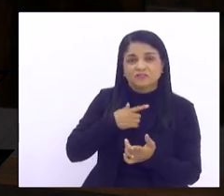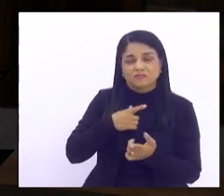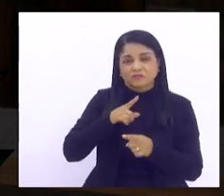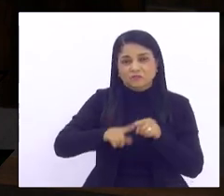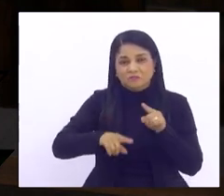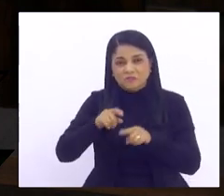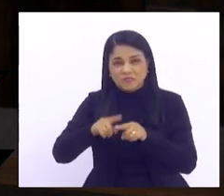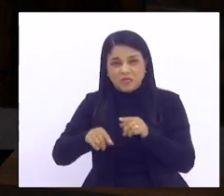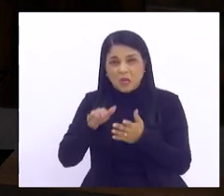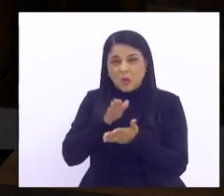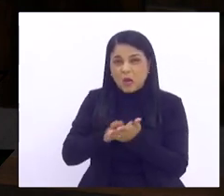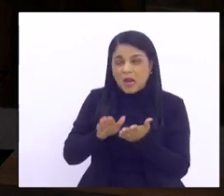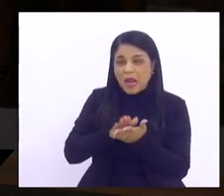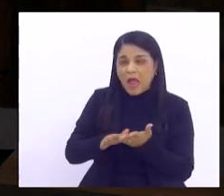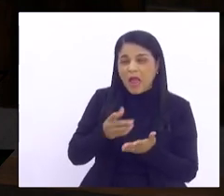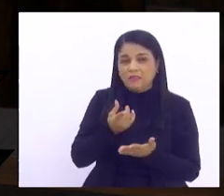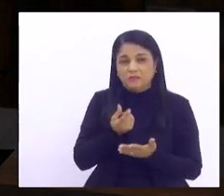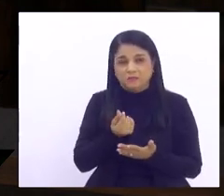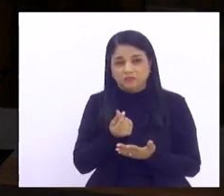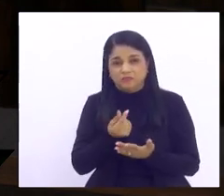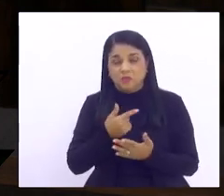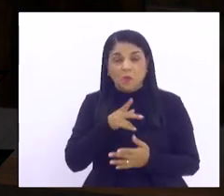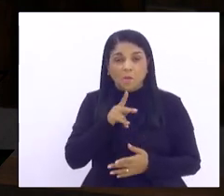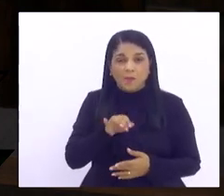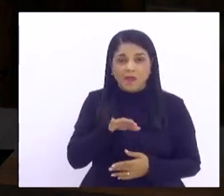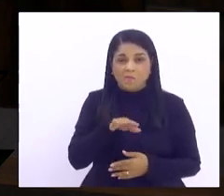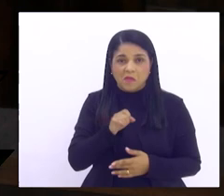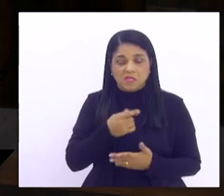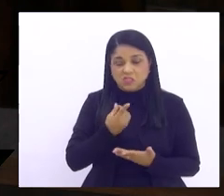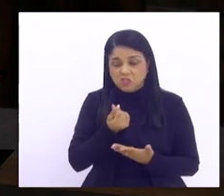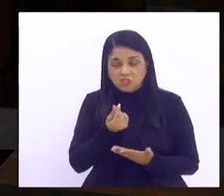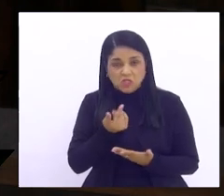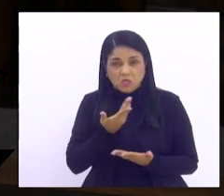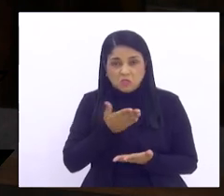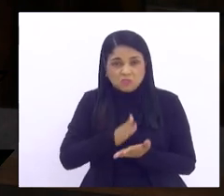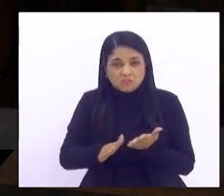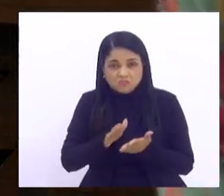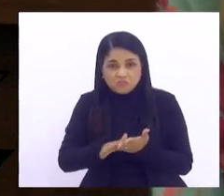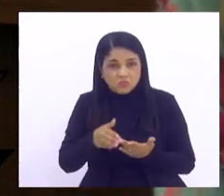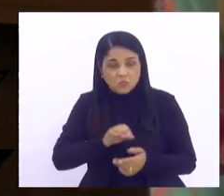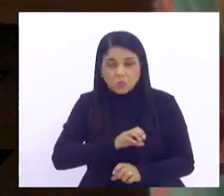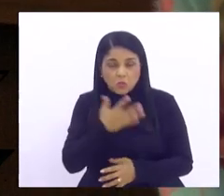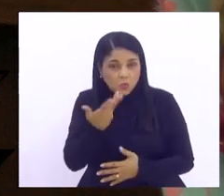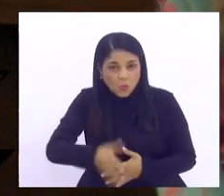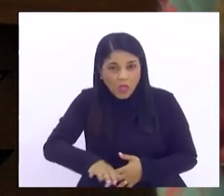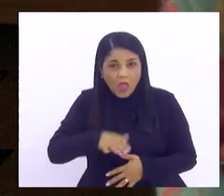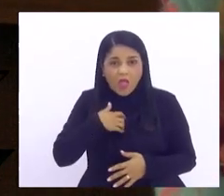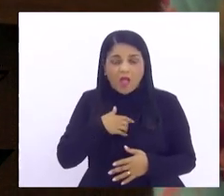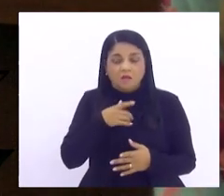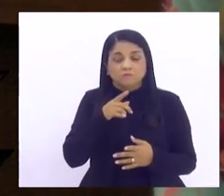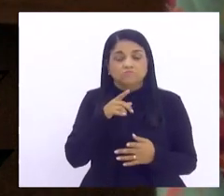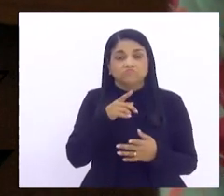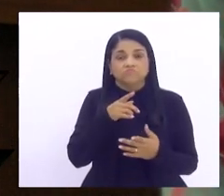Talvez os pais não queiram mais gastar dinheiro, e aí vão pleitear a eutanásia de seus